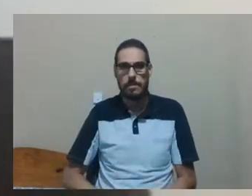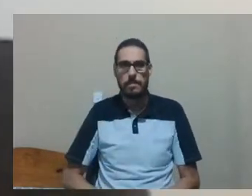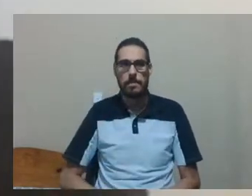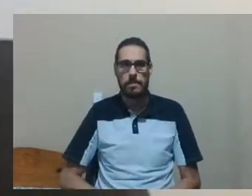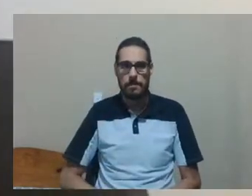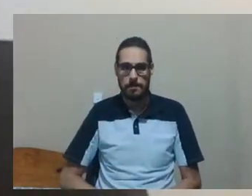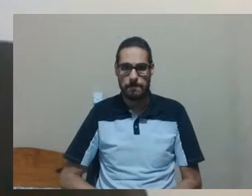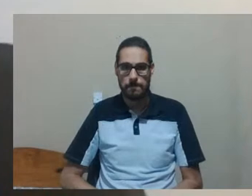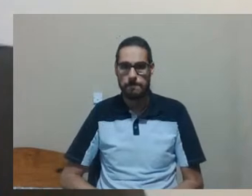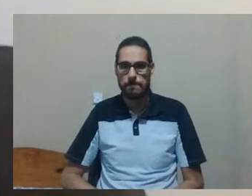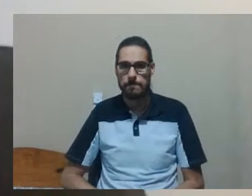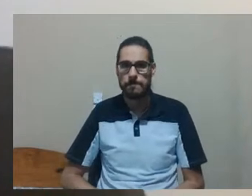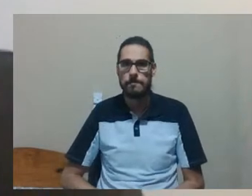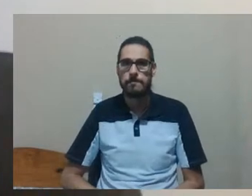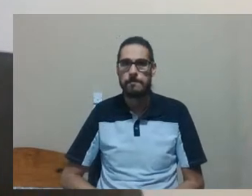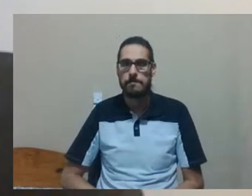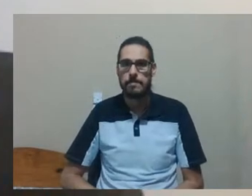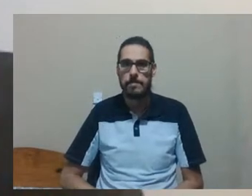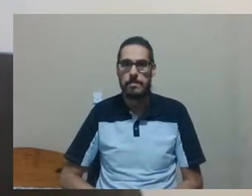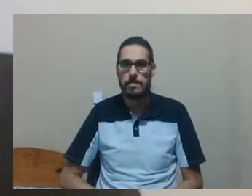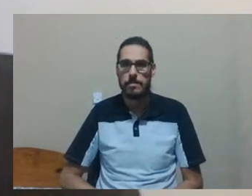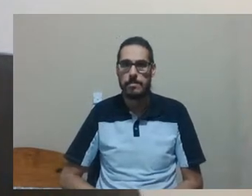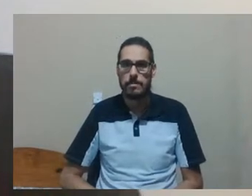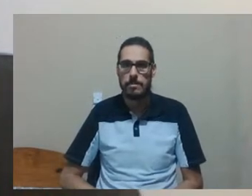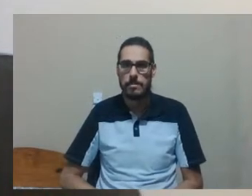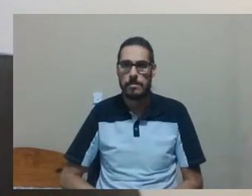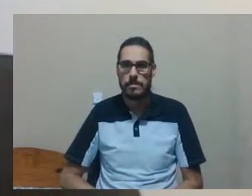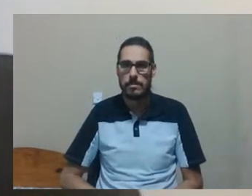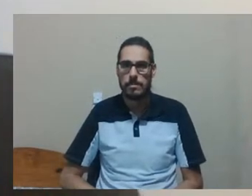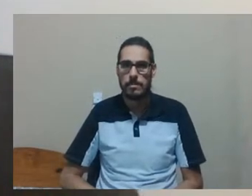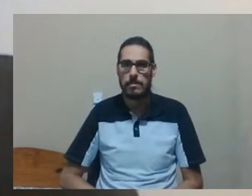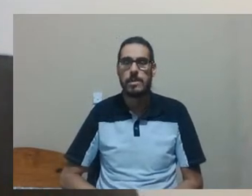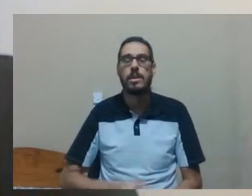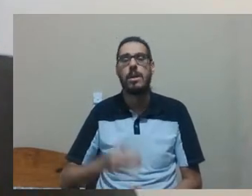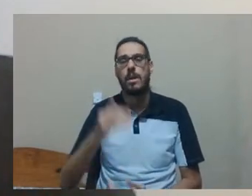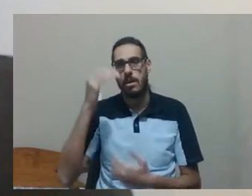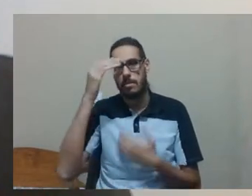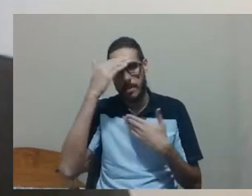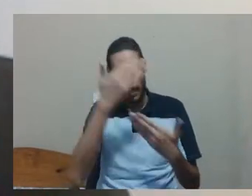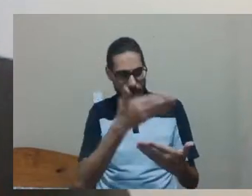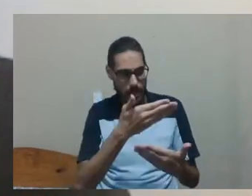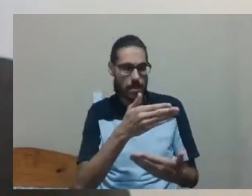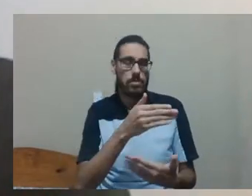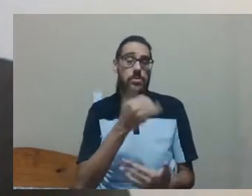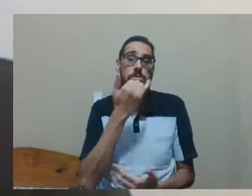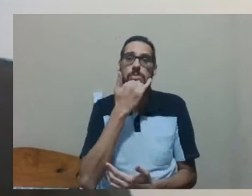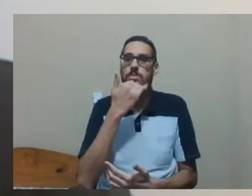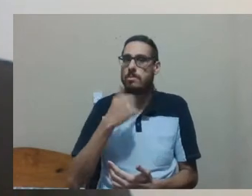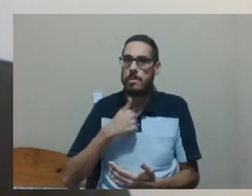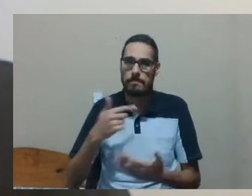Obrigado, professor. Novamente, desculpe pelo equívoco. E agora, sim, dando continuidade com esse